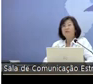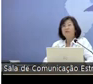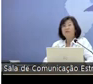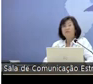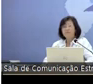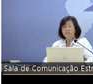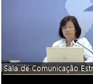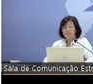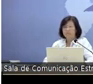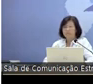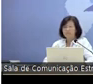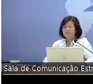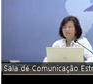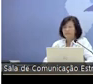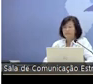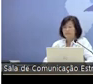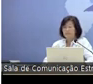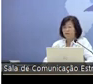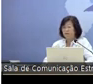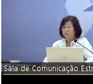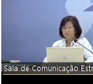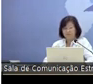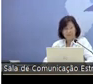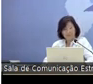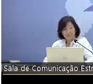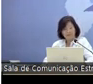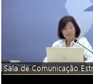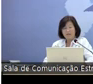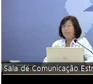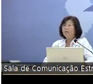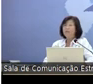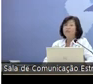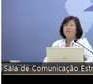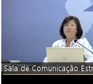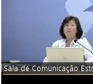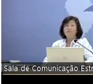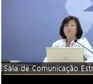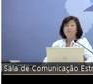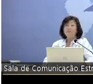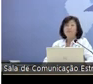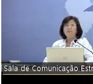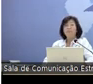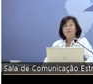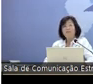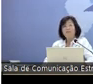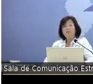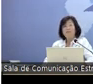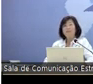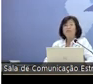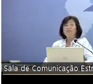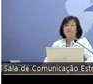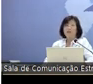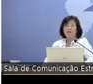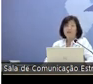nós encaminhamos tanto de gestante quanto de criança para que os serviços e o